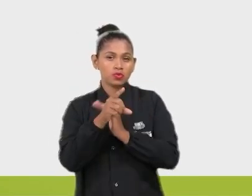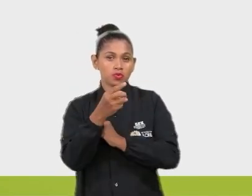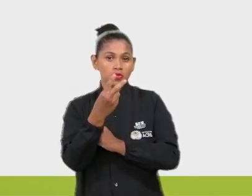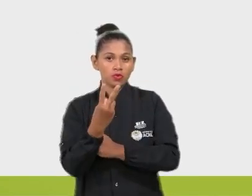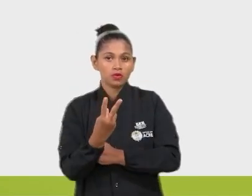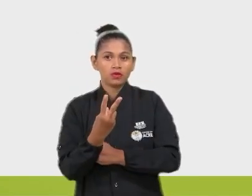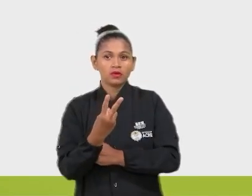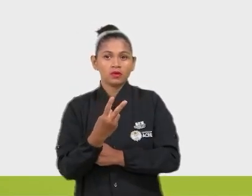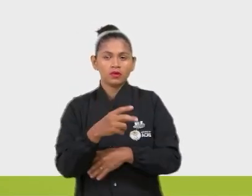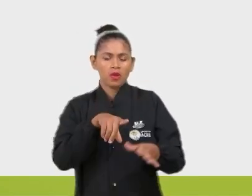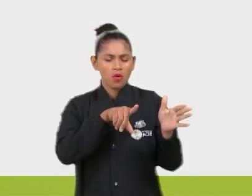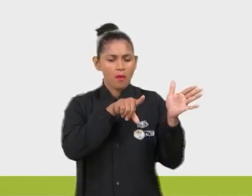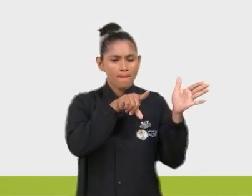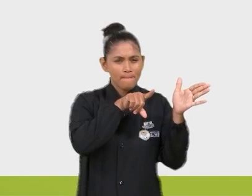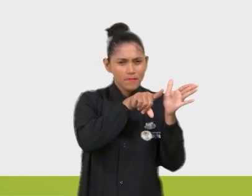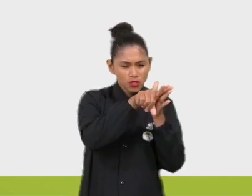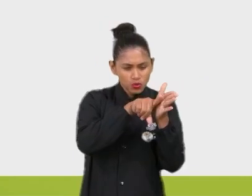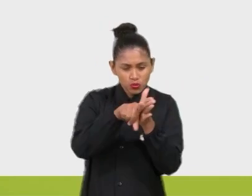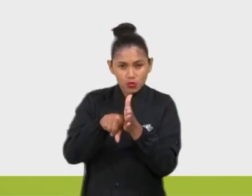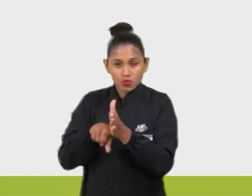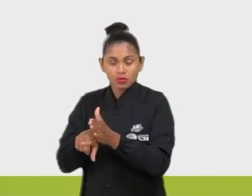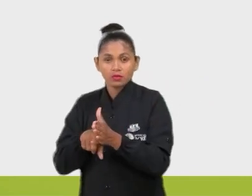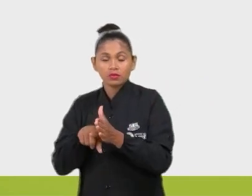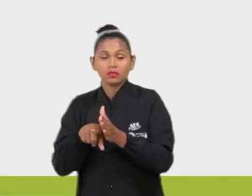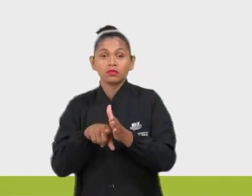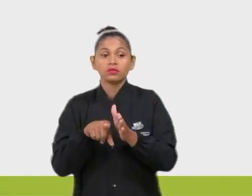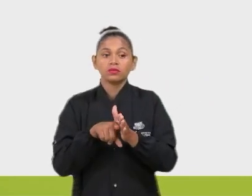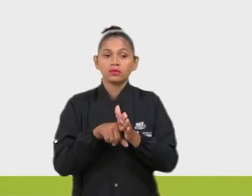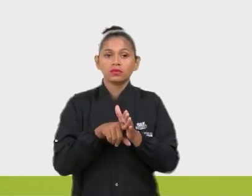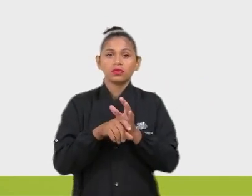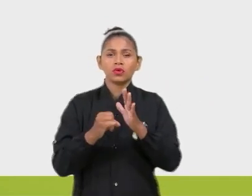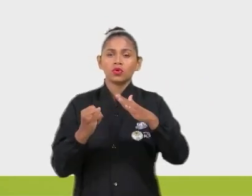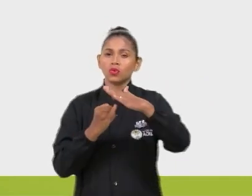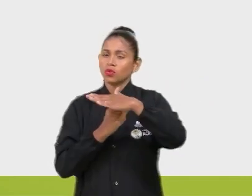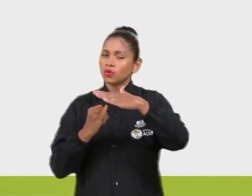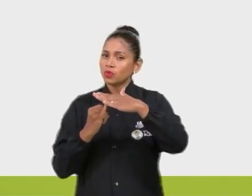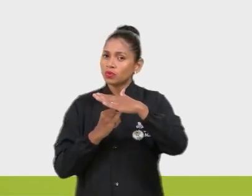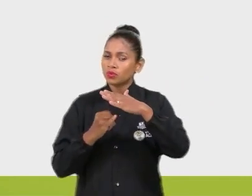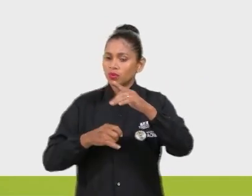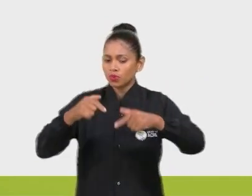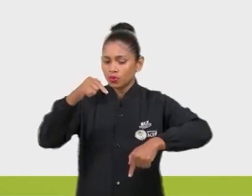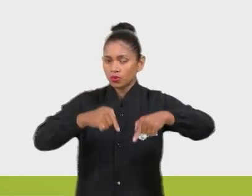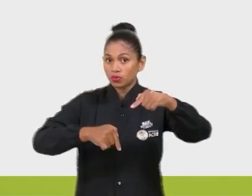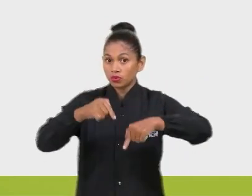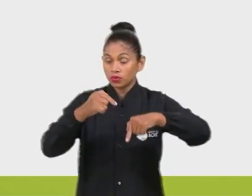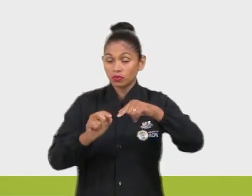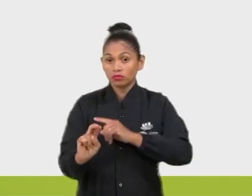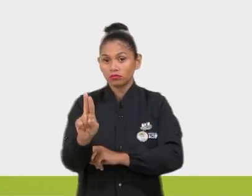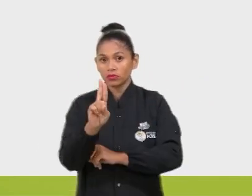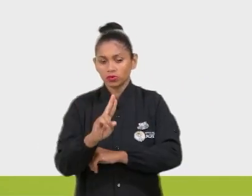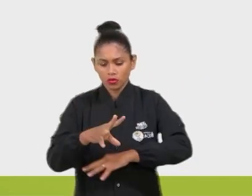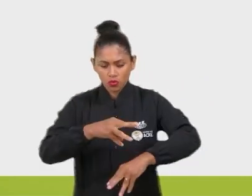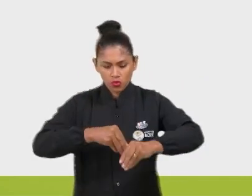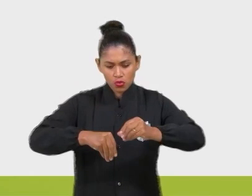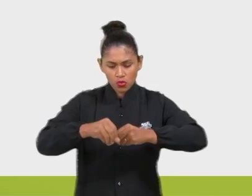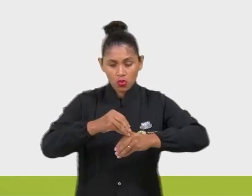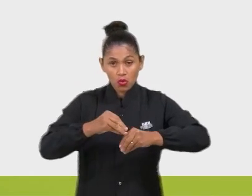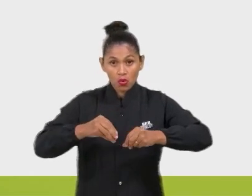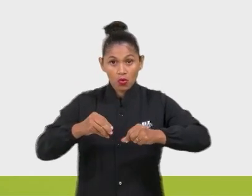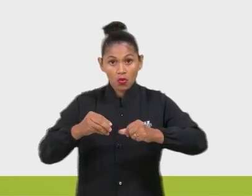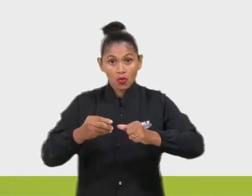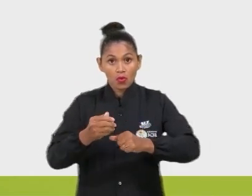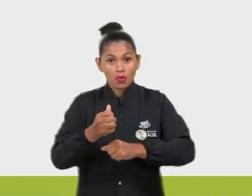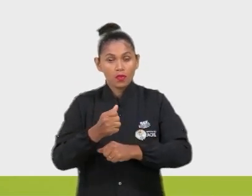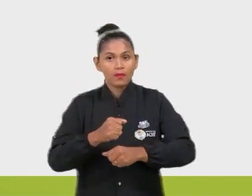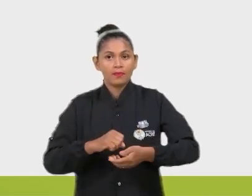pesquisadores do Instituto de Química da USP estão utilizando íons de terras raras, lantanídeos